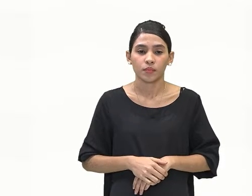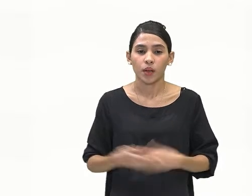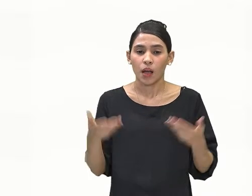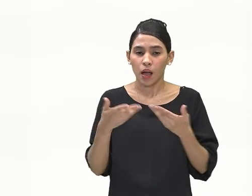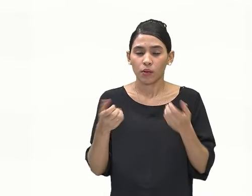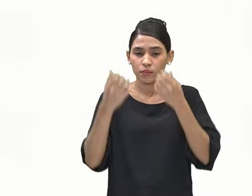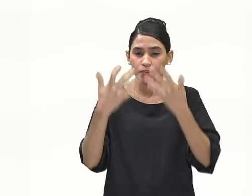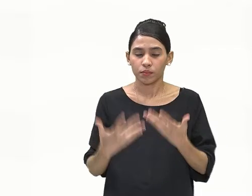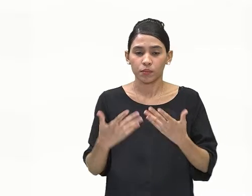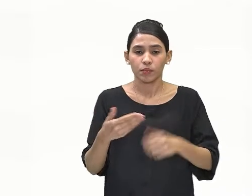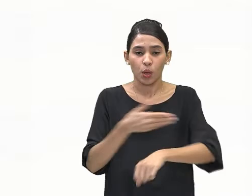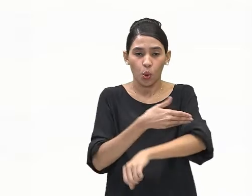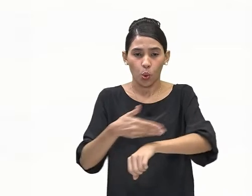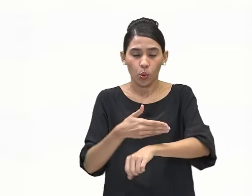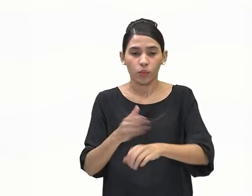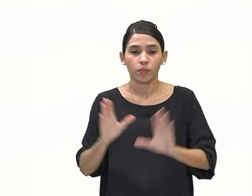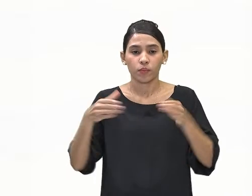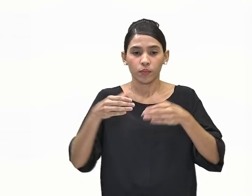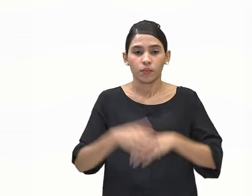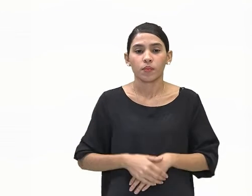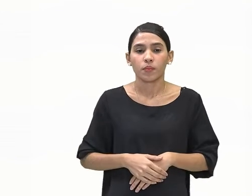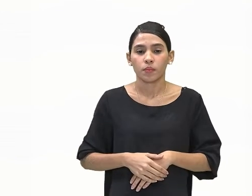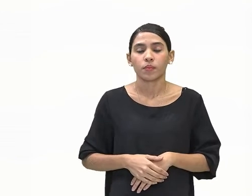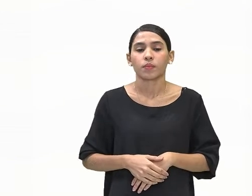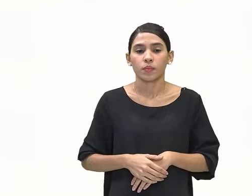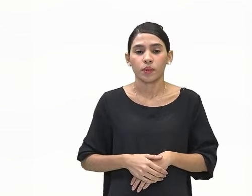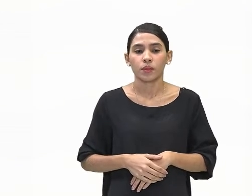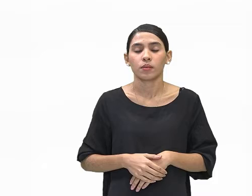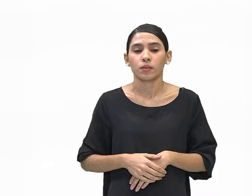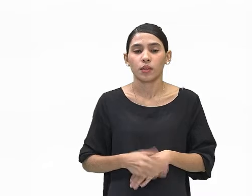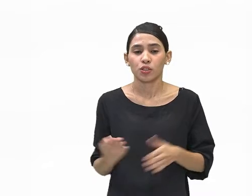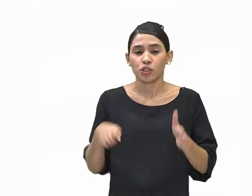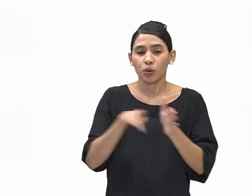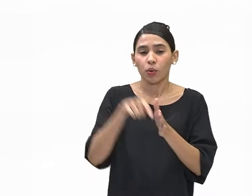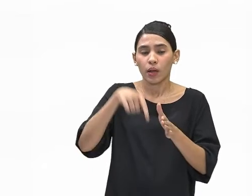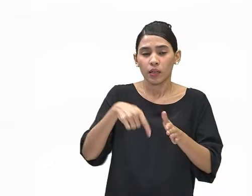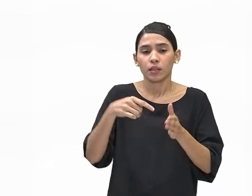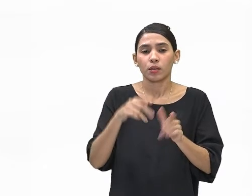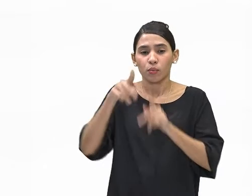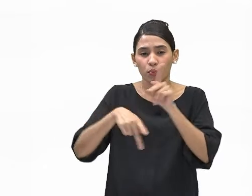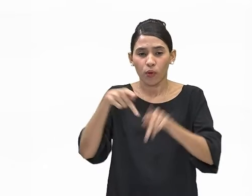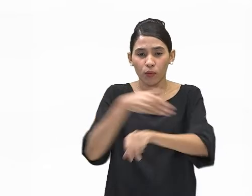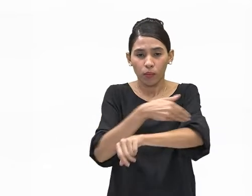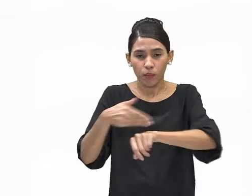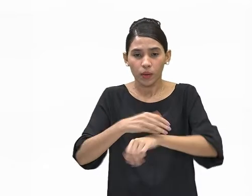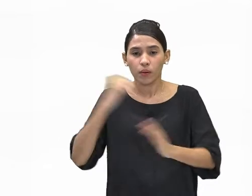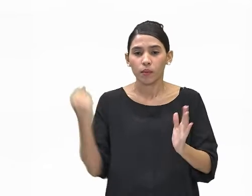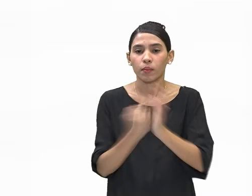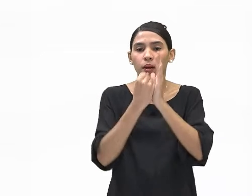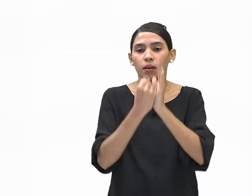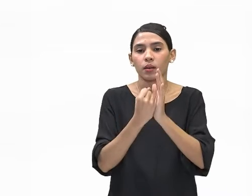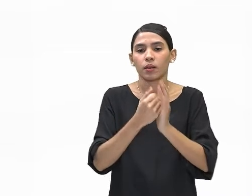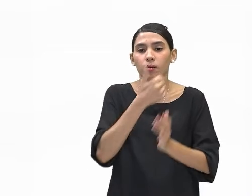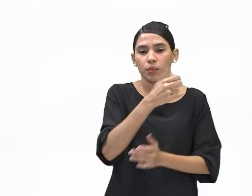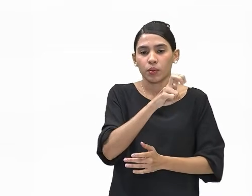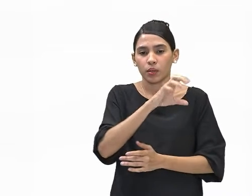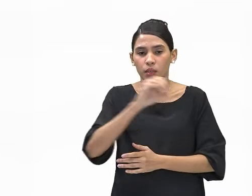sobre os brancos. O Brasil foi ocupado pelos portugueses em 1500, que marca a chegada da